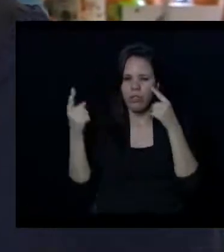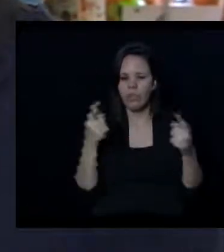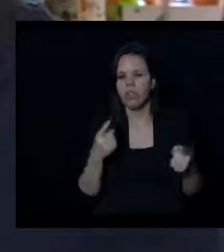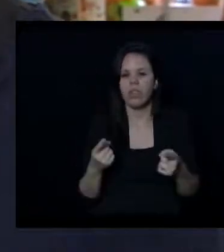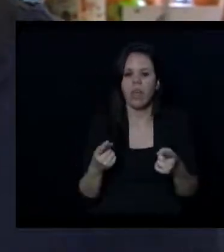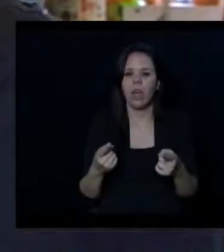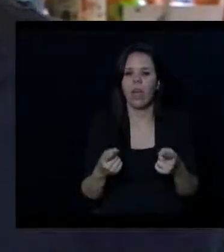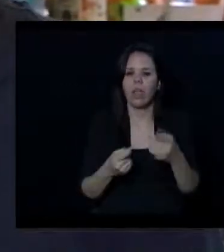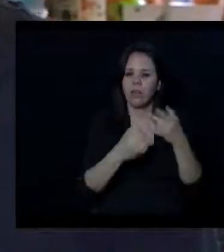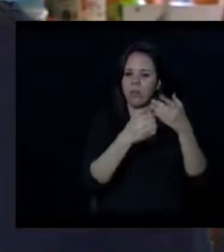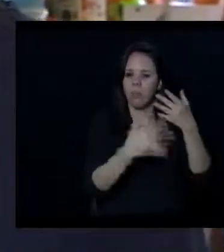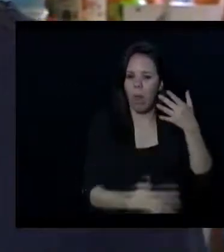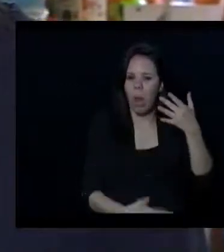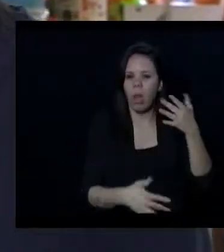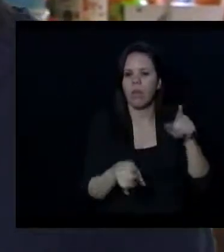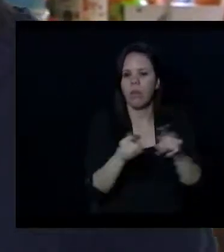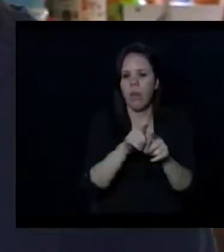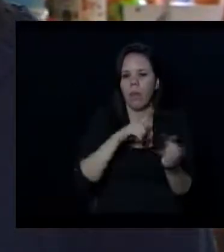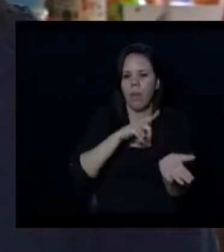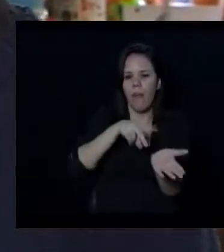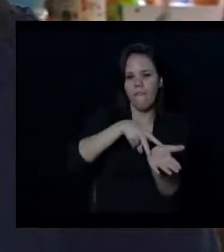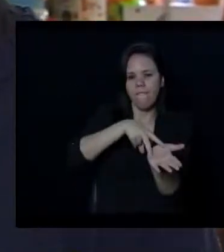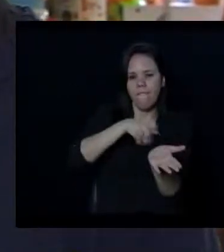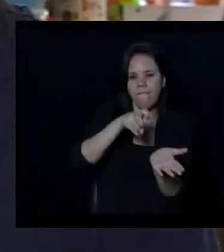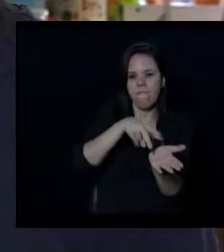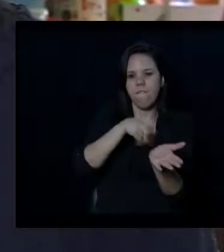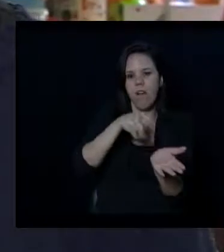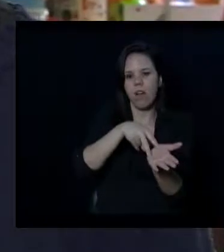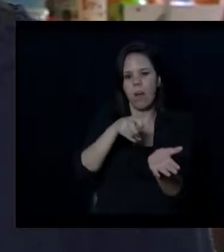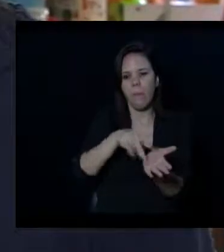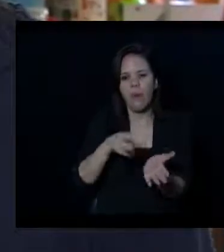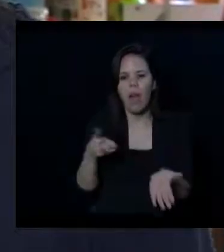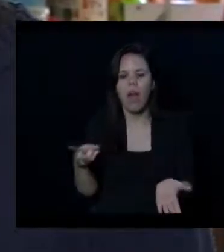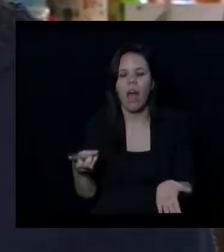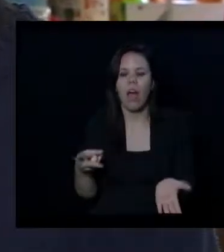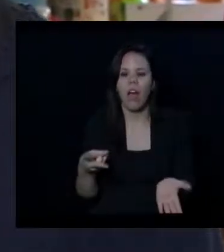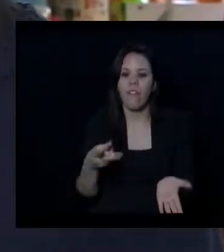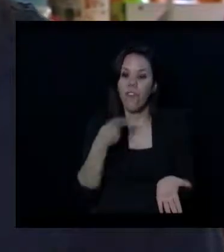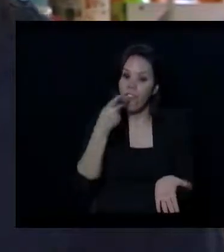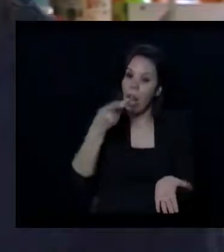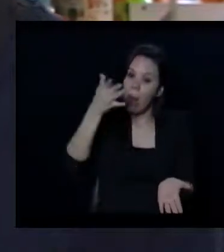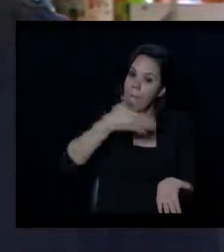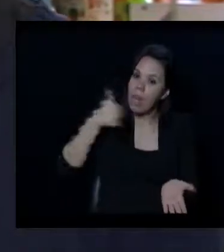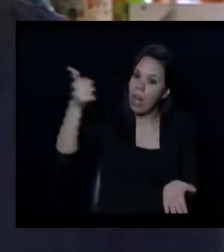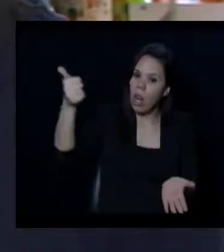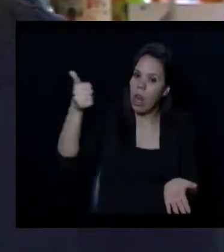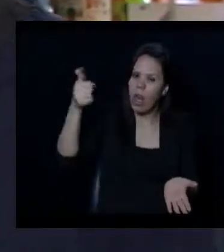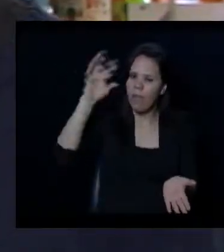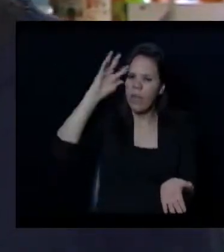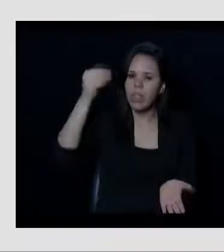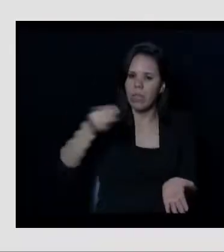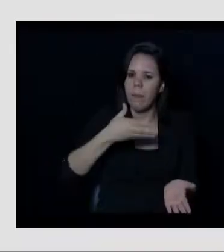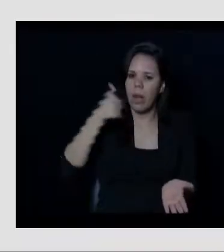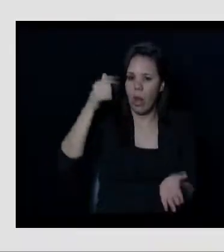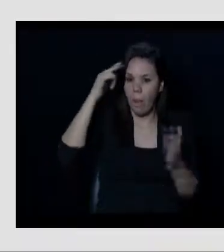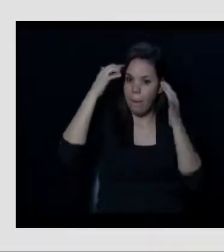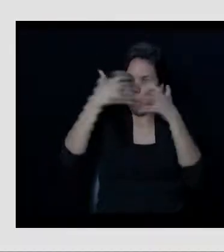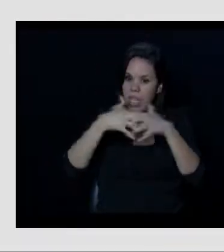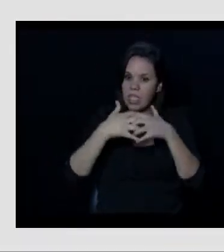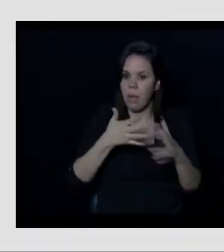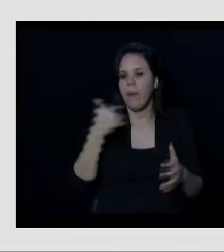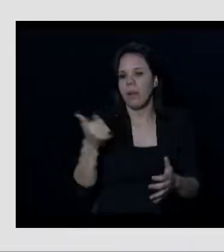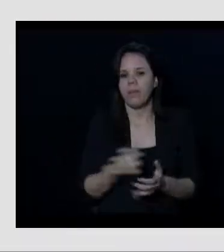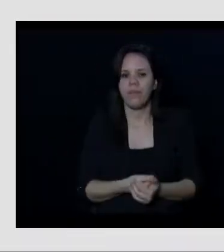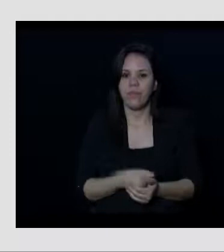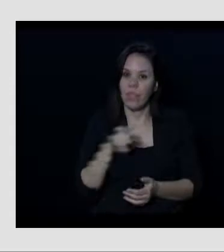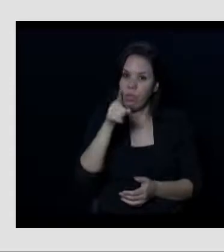traz vocabulário, então a pessoa que lê vai falar melhor, vai entender o mundo melhor e vai acabar pensando melhor também. E se você está